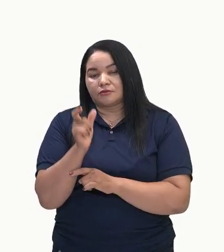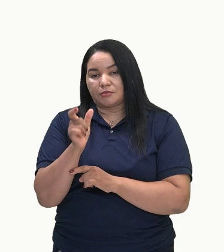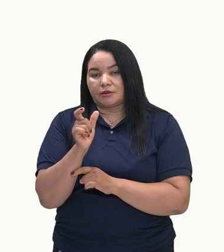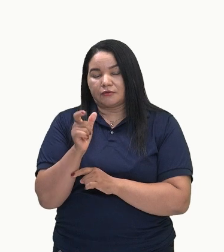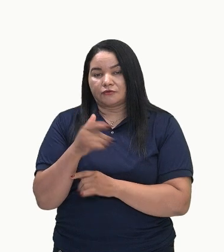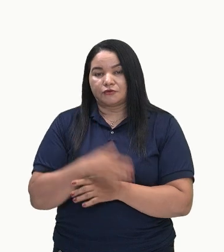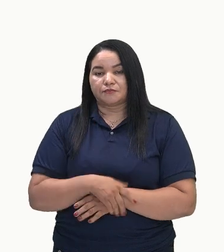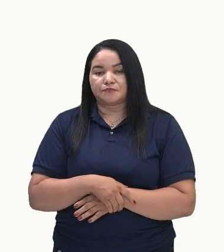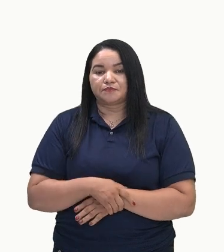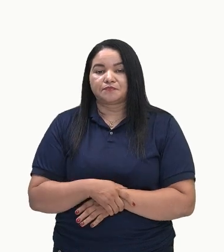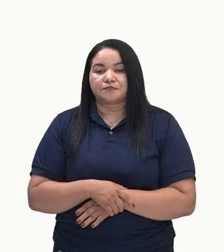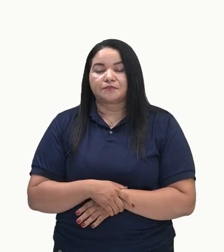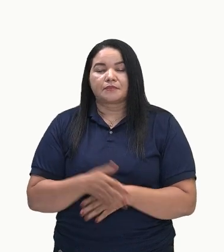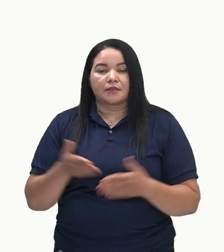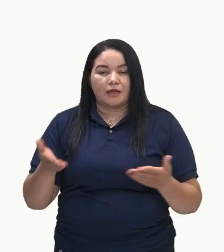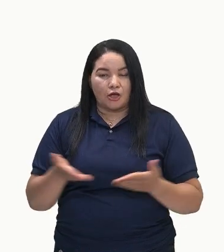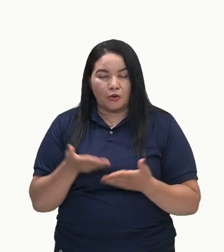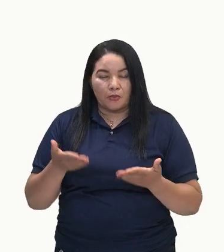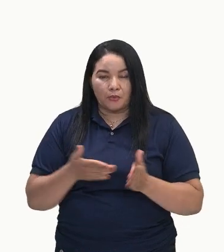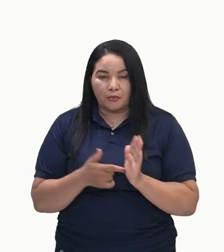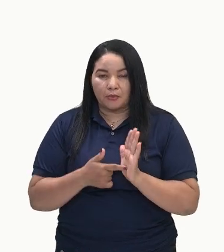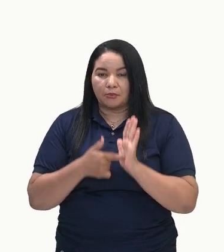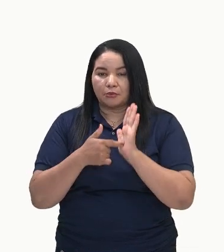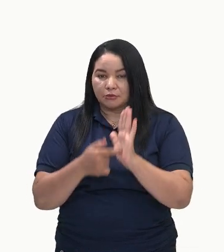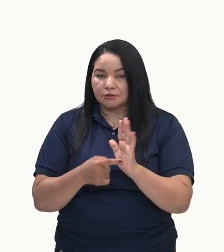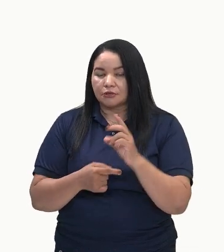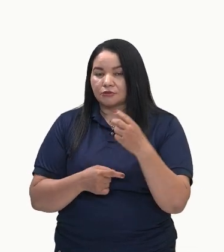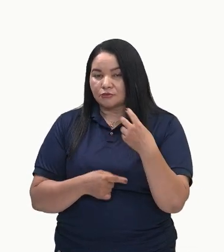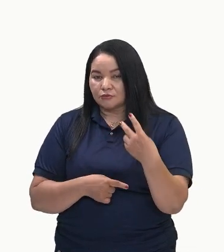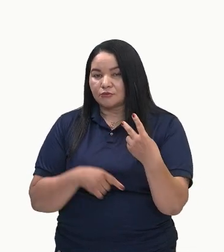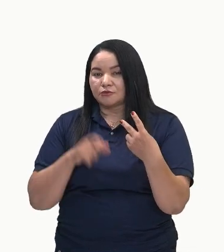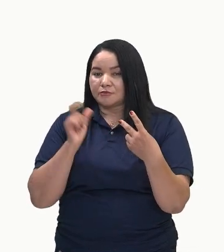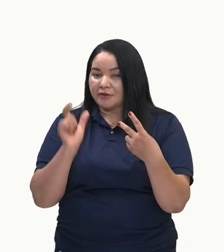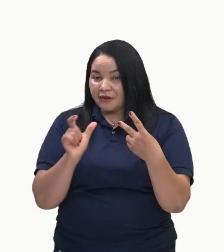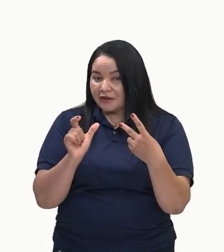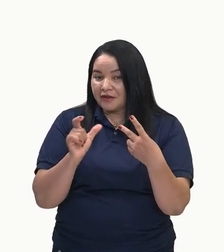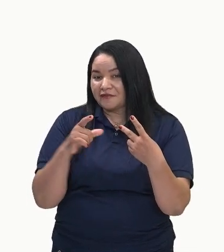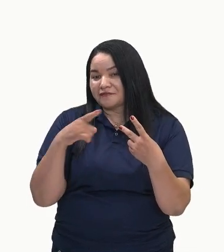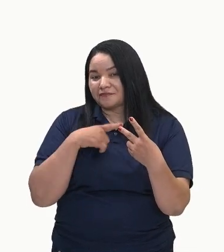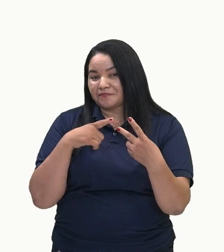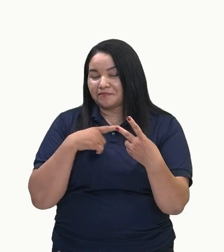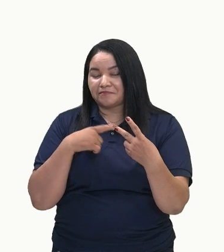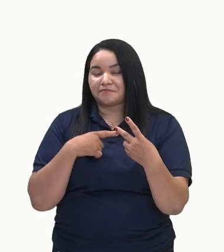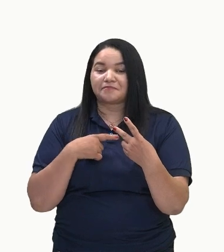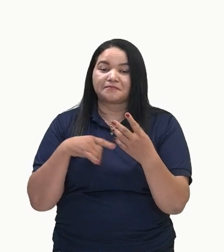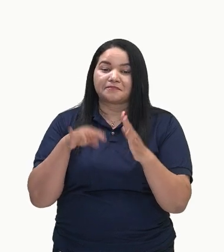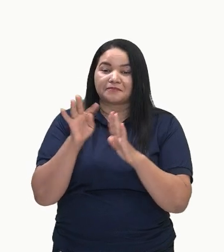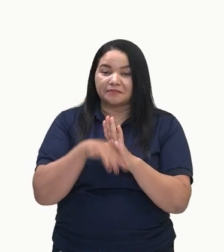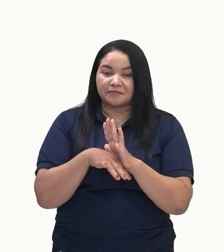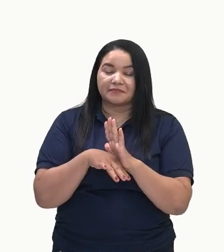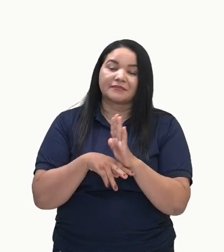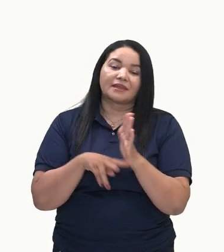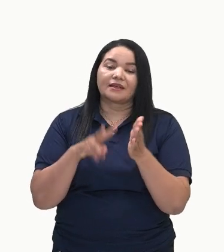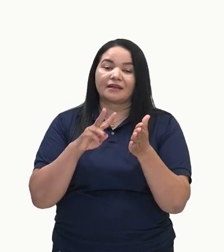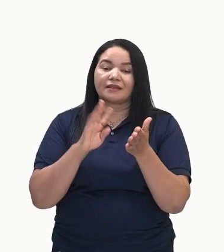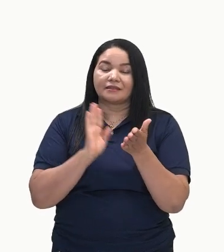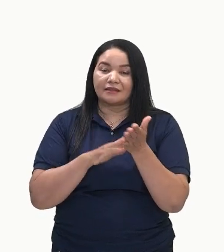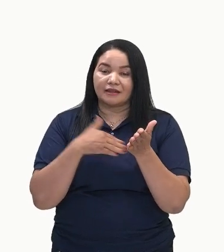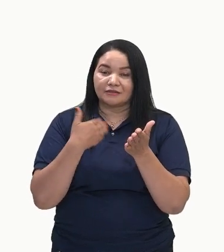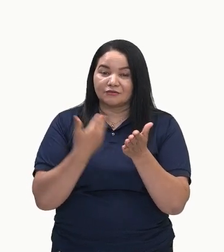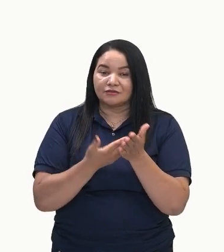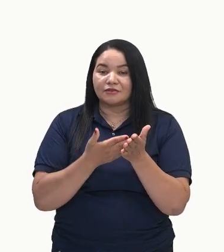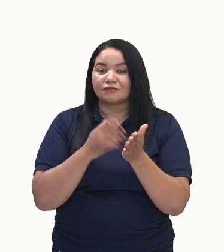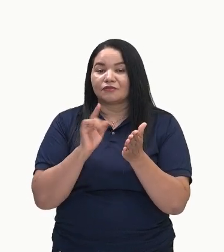ok? Agora eu vou mostrar para vocês duas palavrinhas que nós tiramos desse texto, cuja tradução, né, ele não